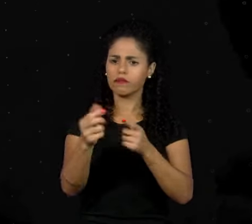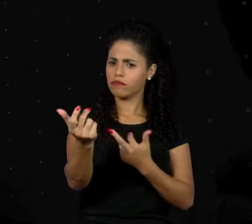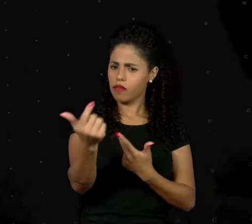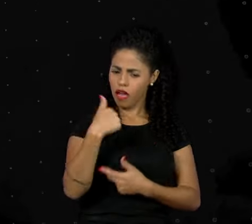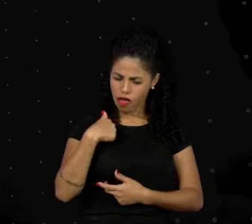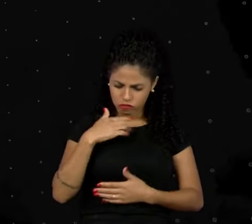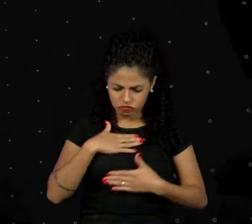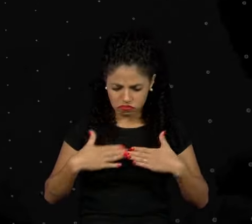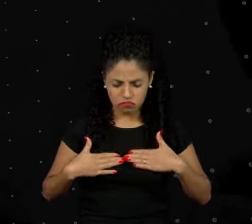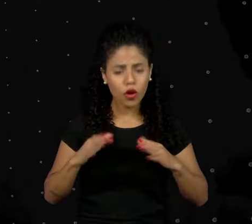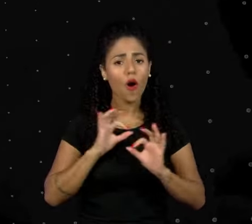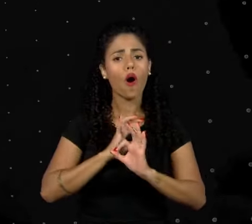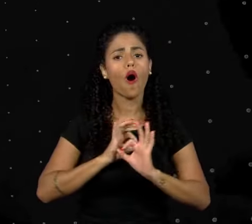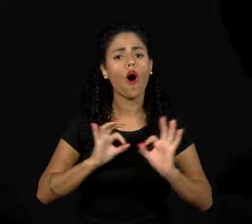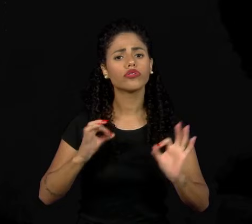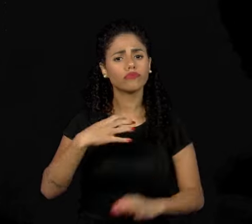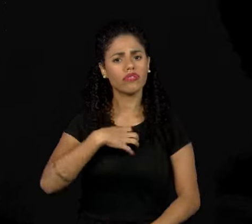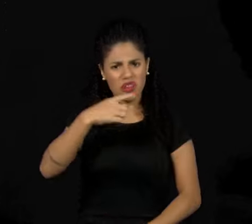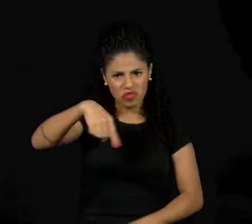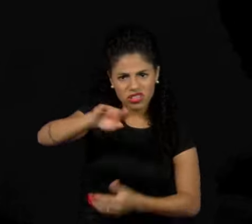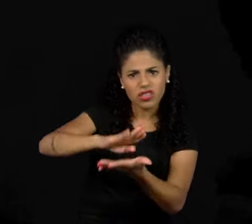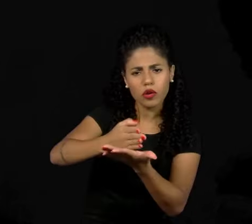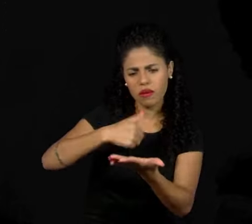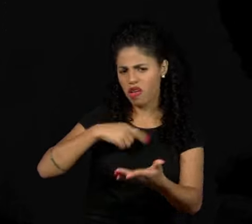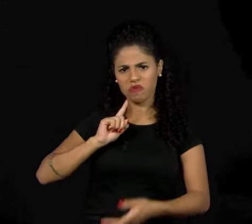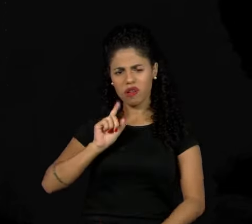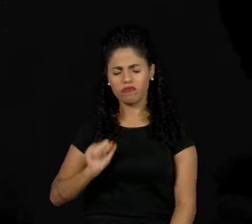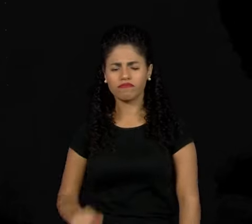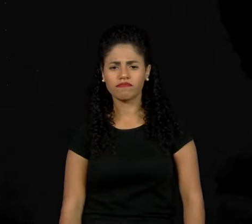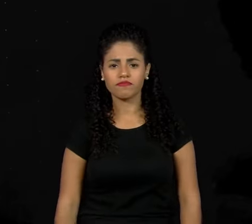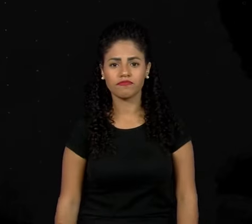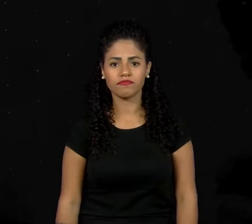mesma. Vocês que estão incomodados.